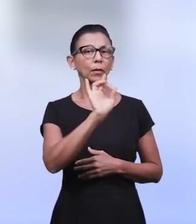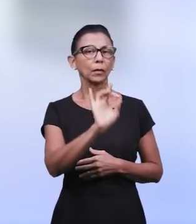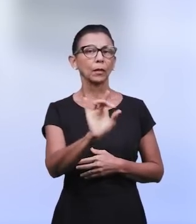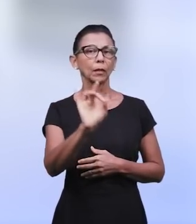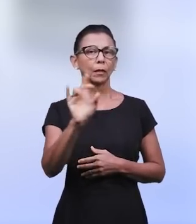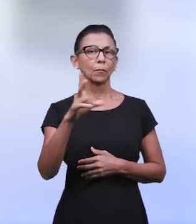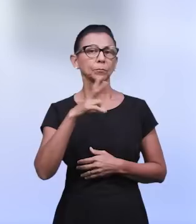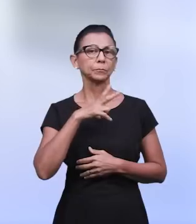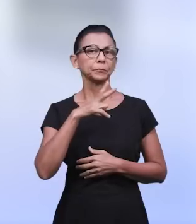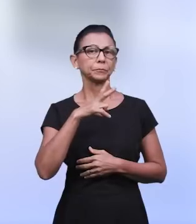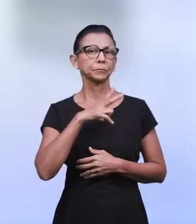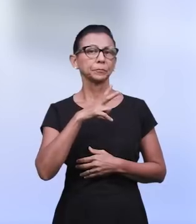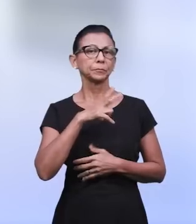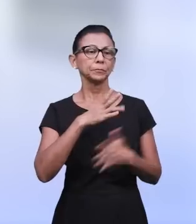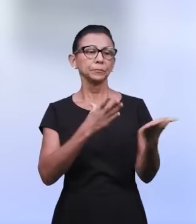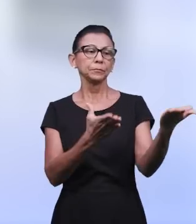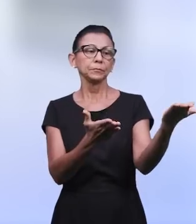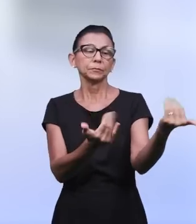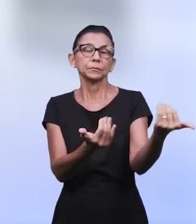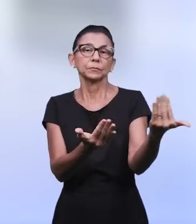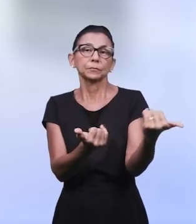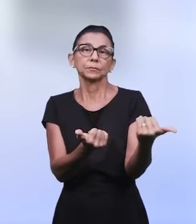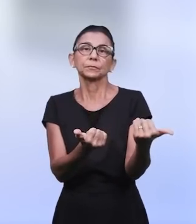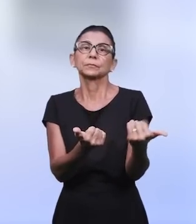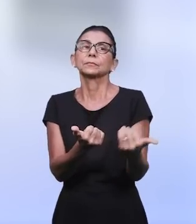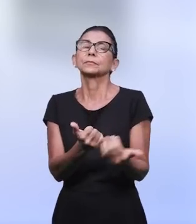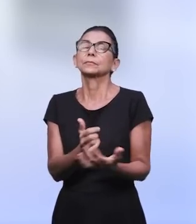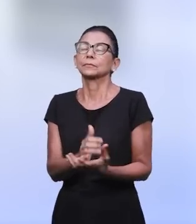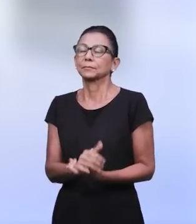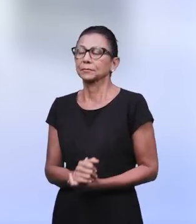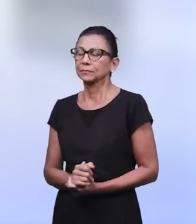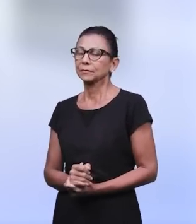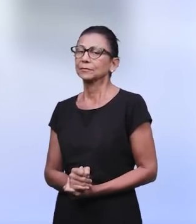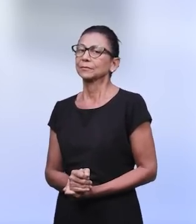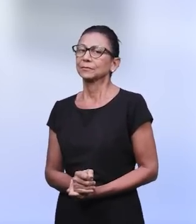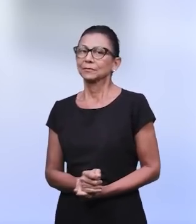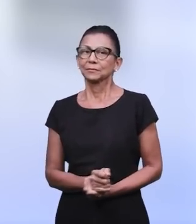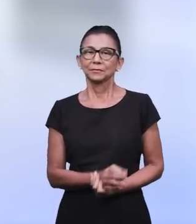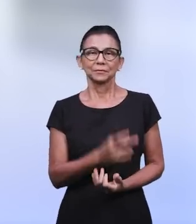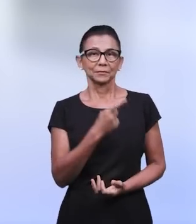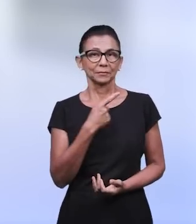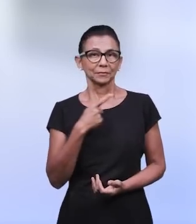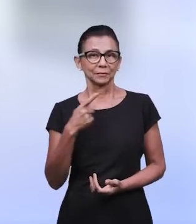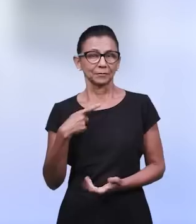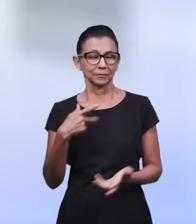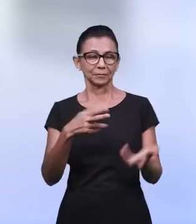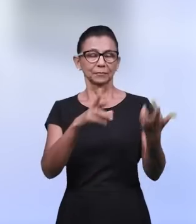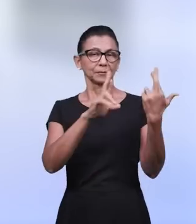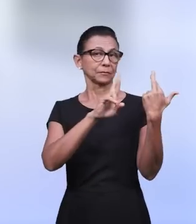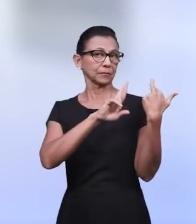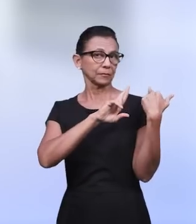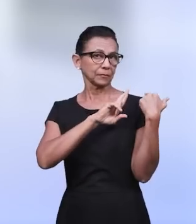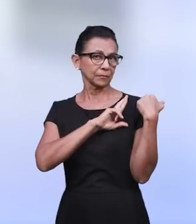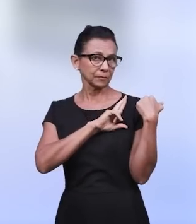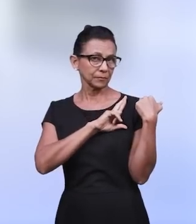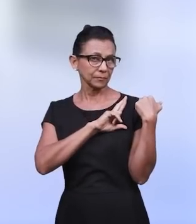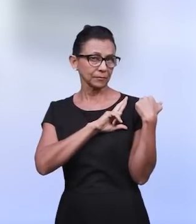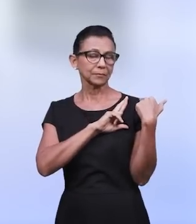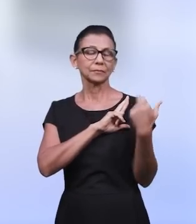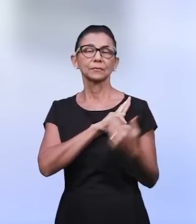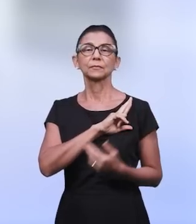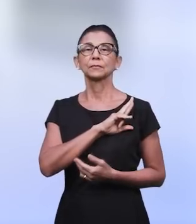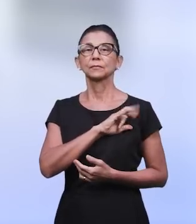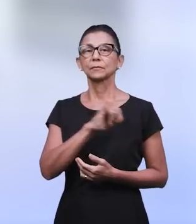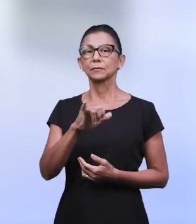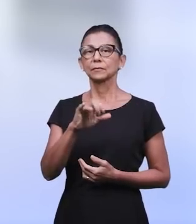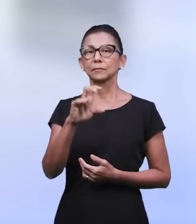a cada jovem presente e principalmente de forma particular. O pastor responsável, Alisson Albuquerque, nos conta que